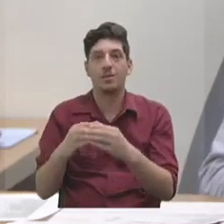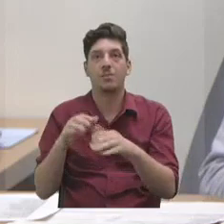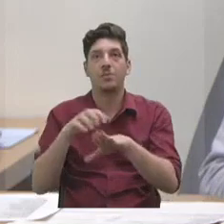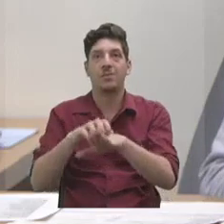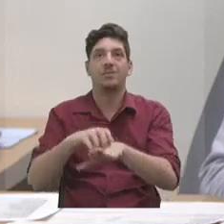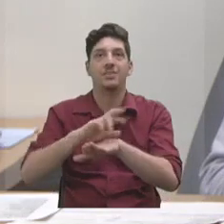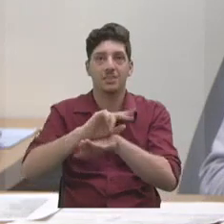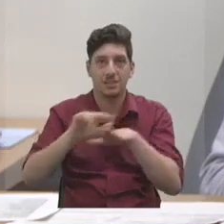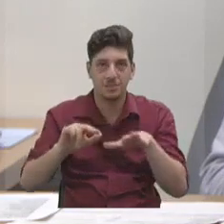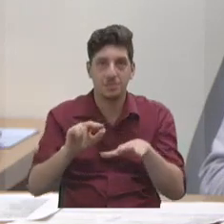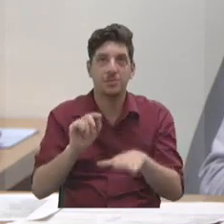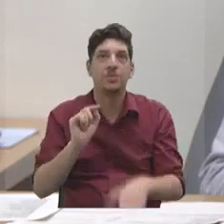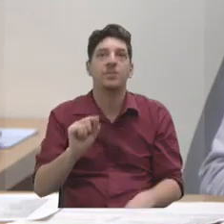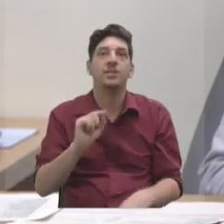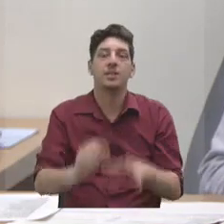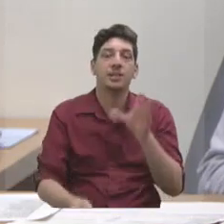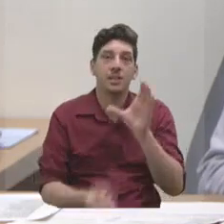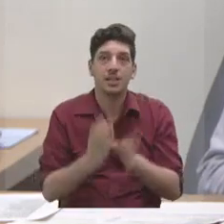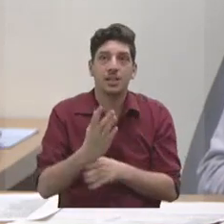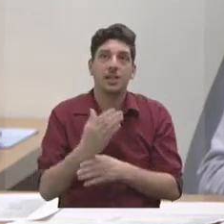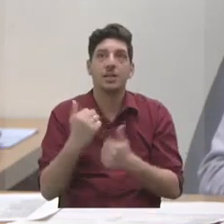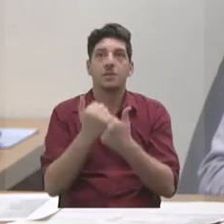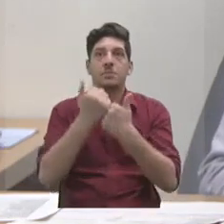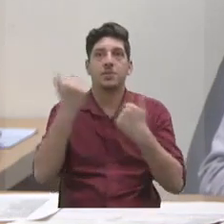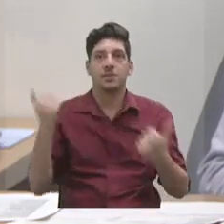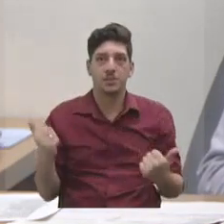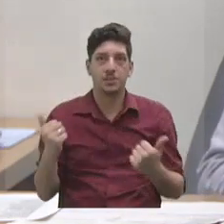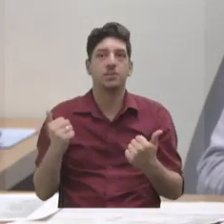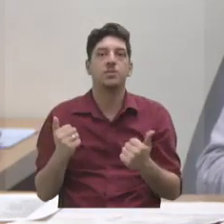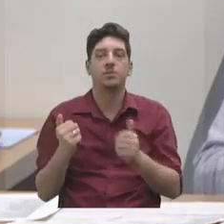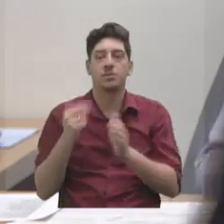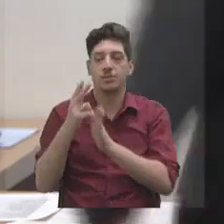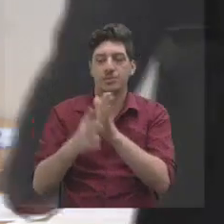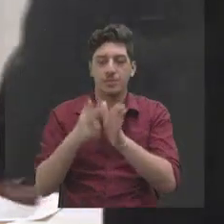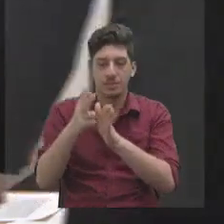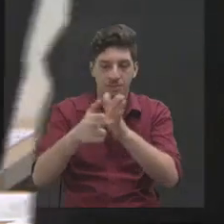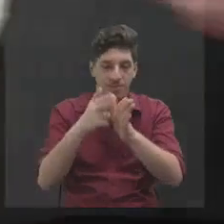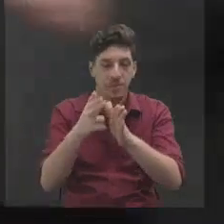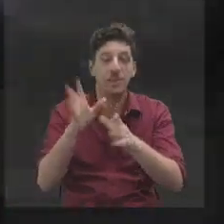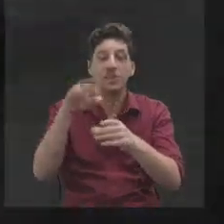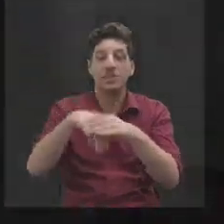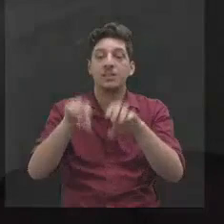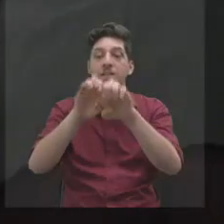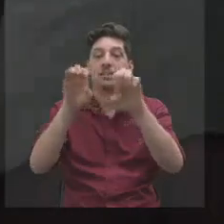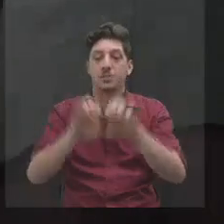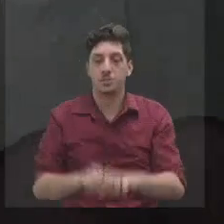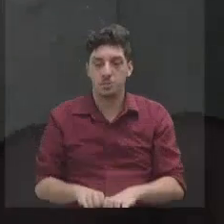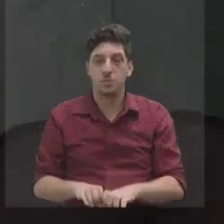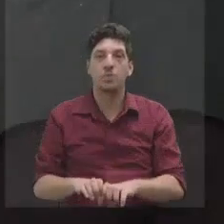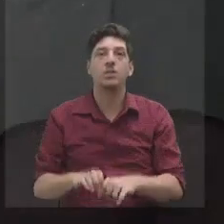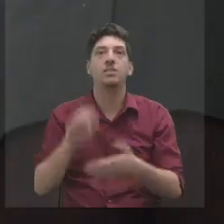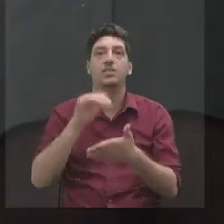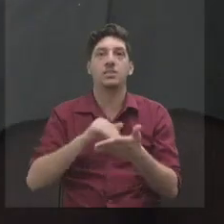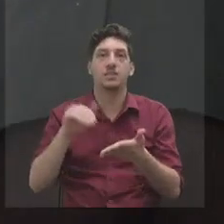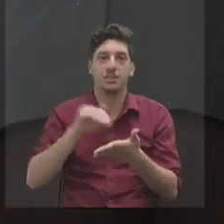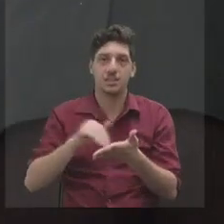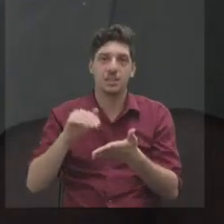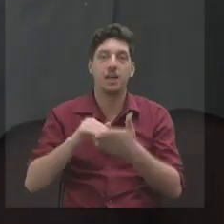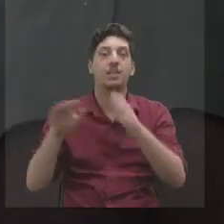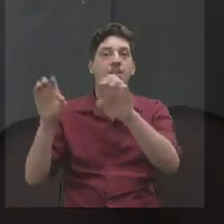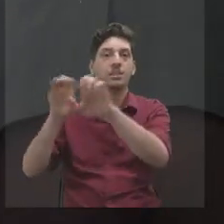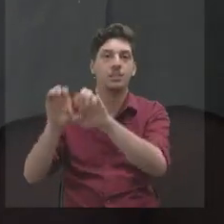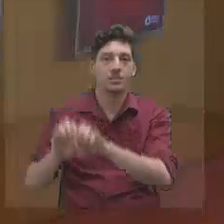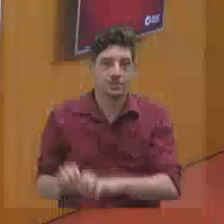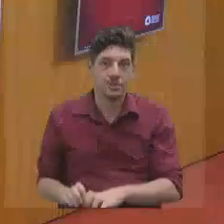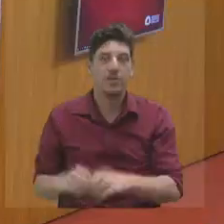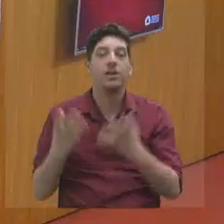de criar uma Diretoria de ferrovias na estrutura da senfra né e eu gostaria de saber como